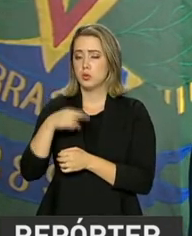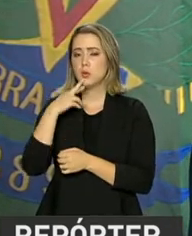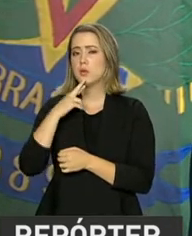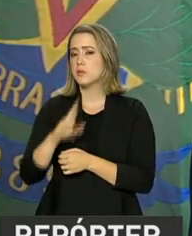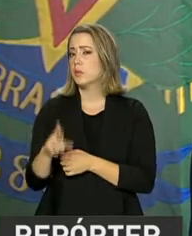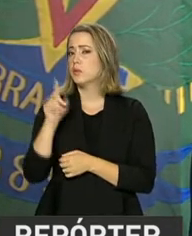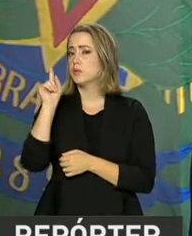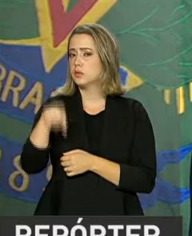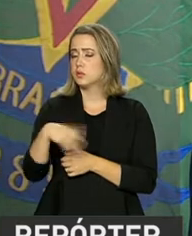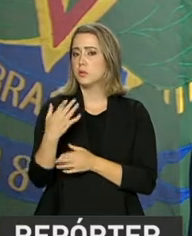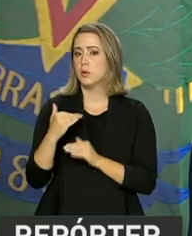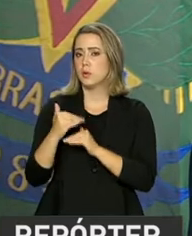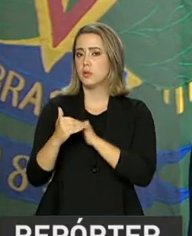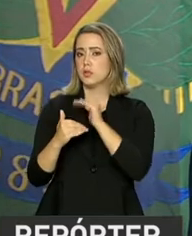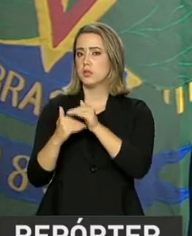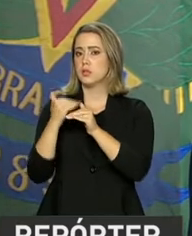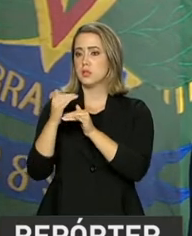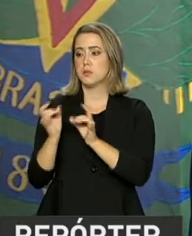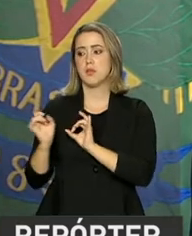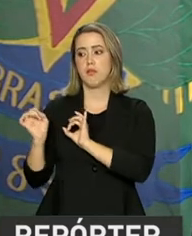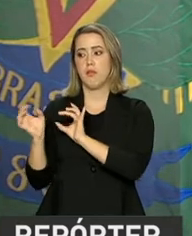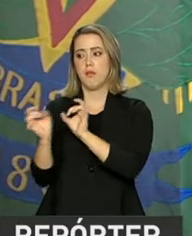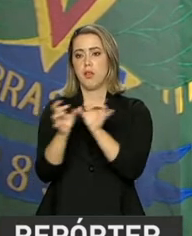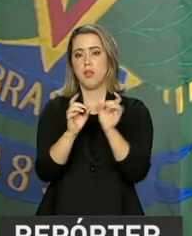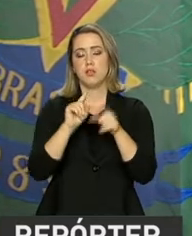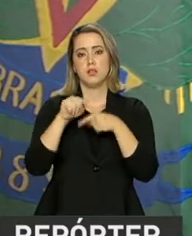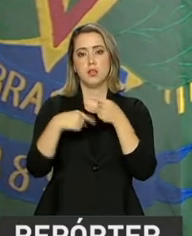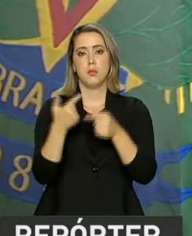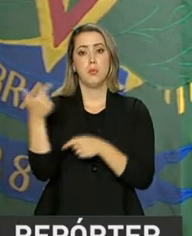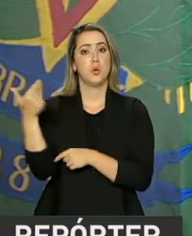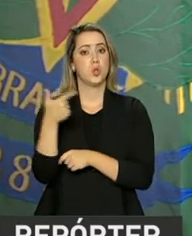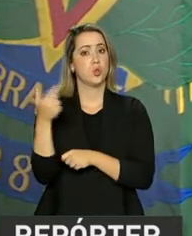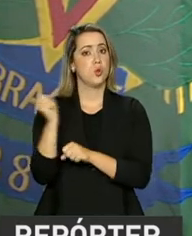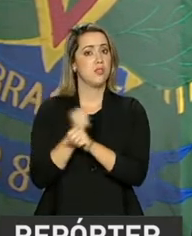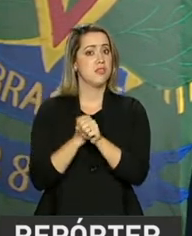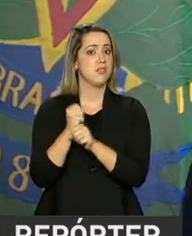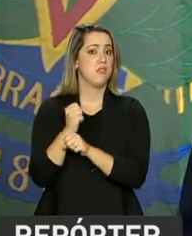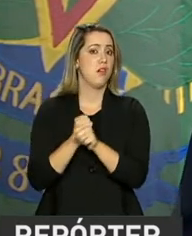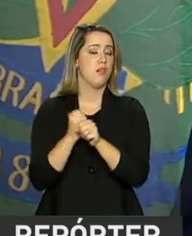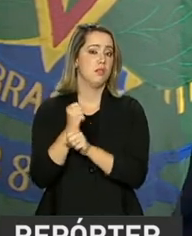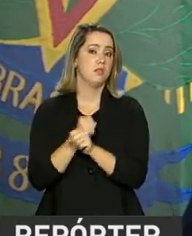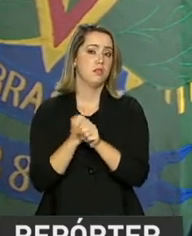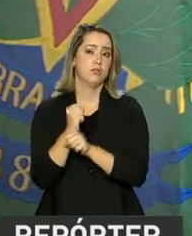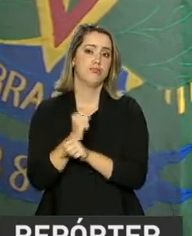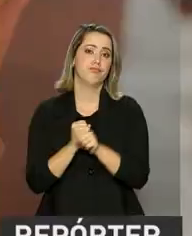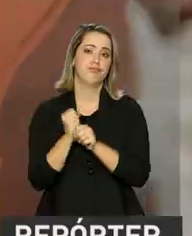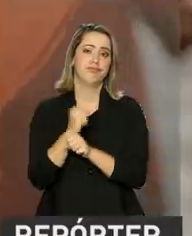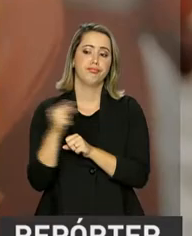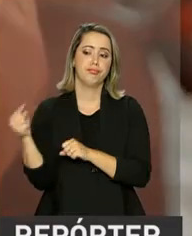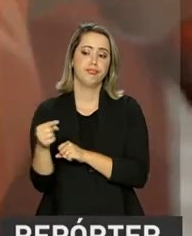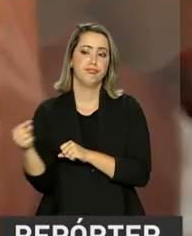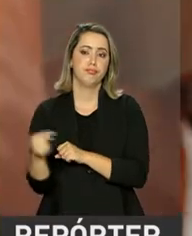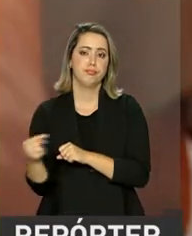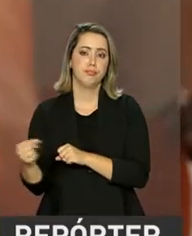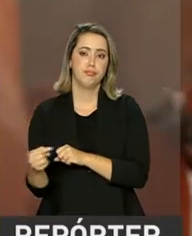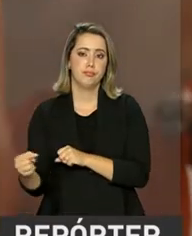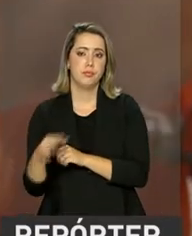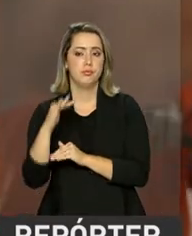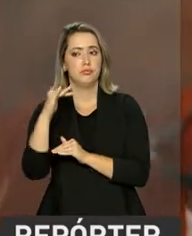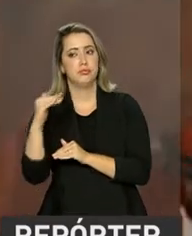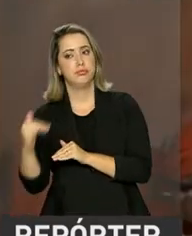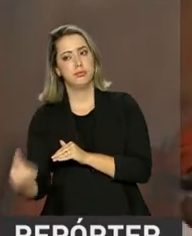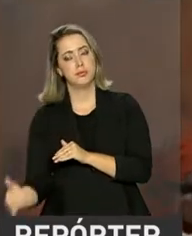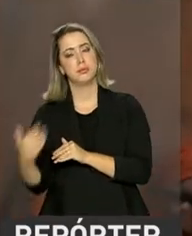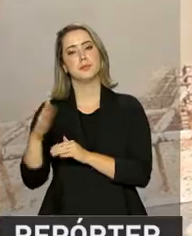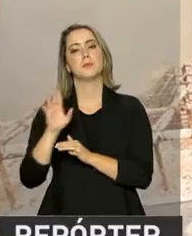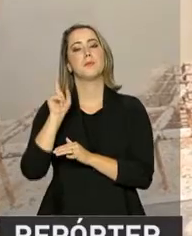pelo crescimento das vendas depois de dois anos de contas no vermelho a consequência natural dos